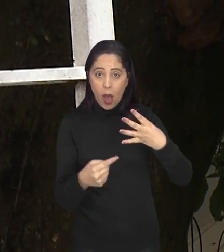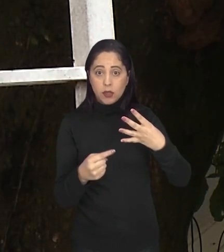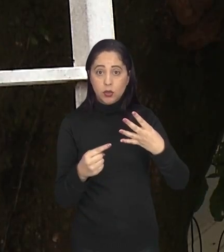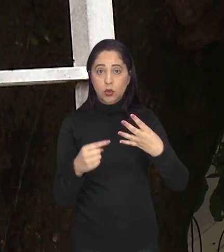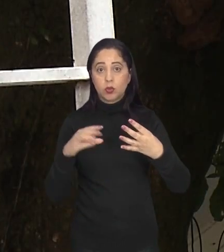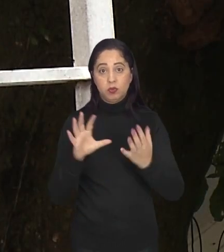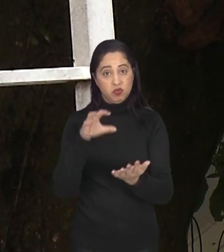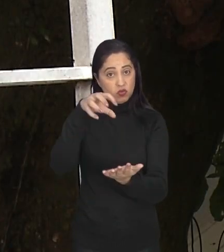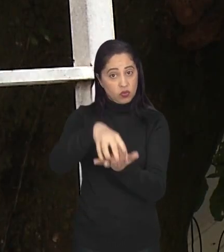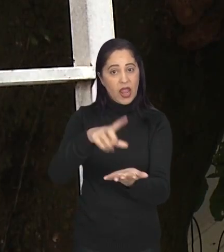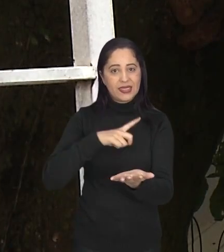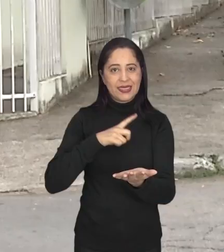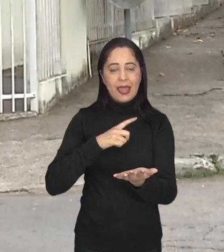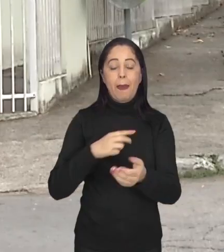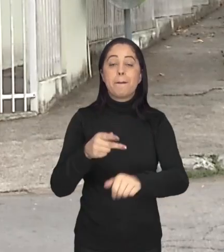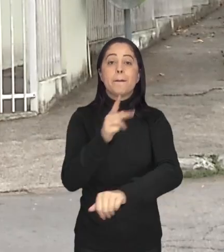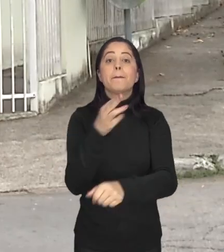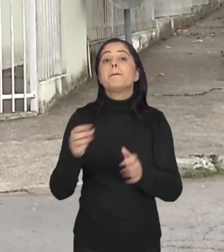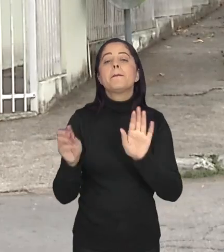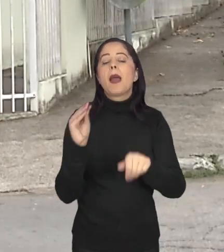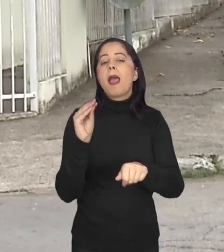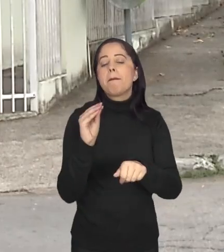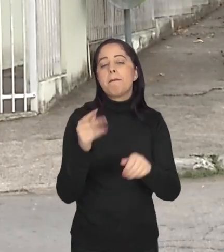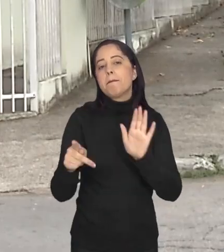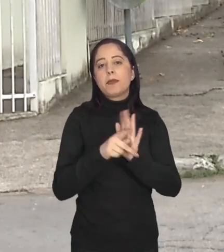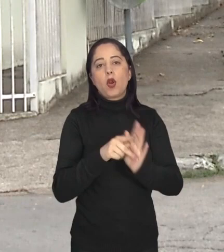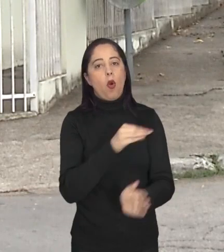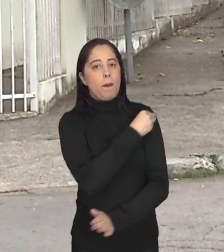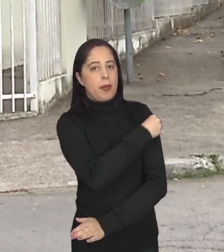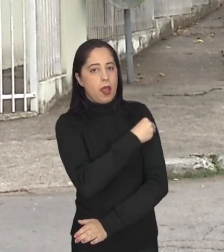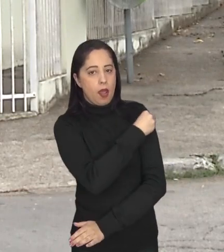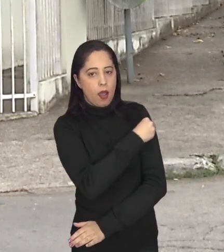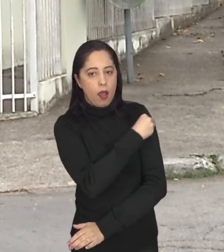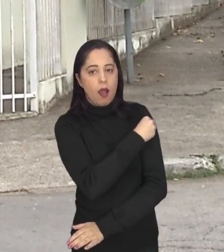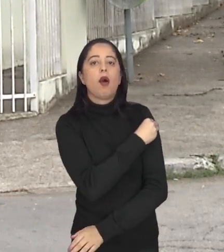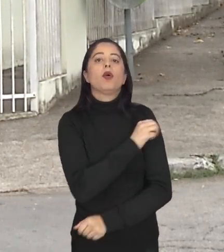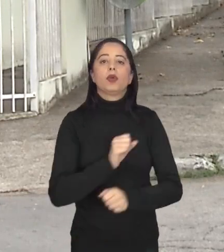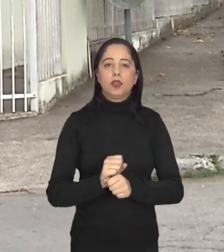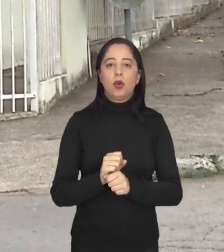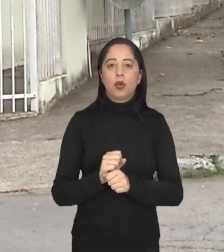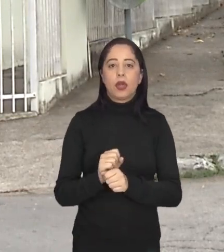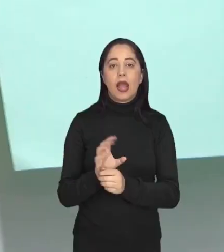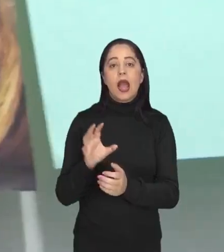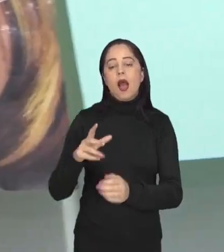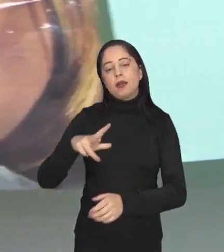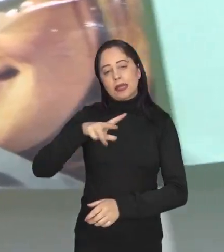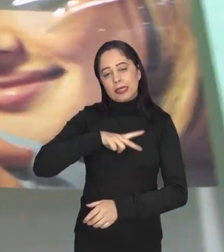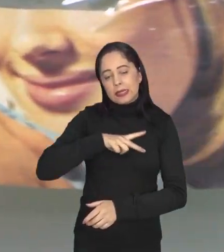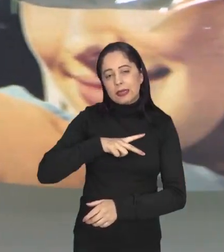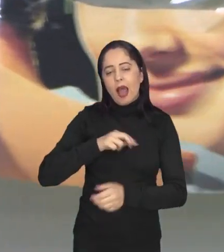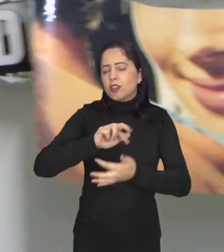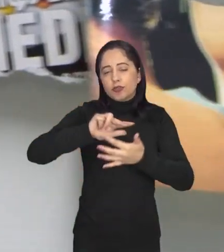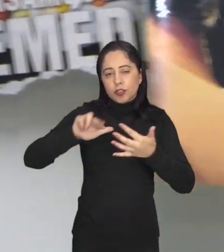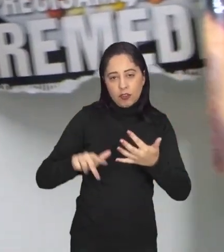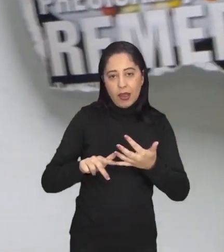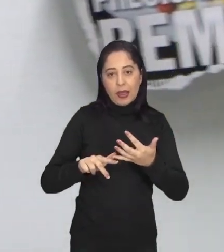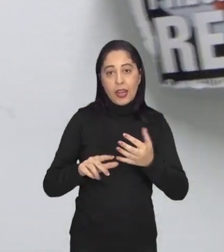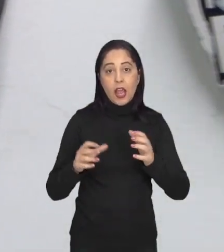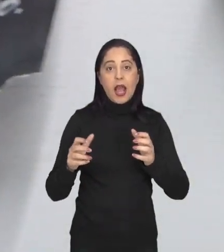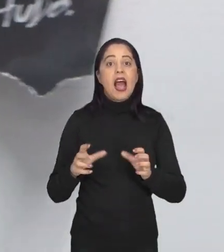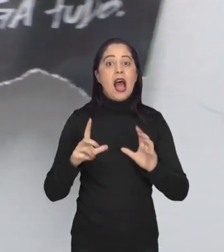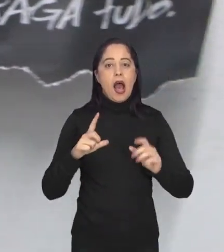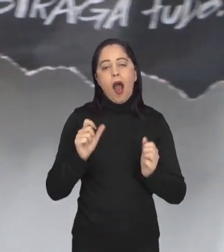4 unidades do CAPS na cidade: a Álcool e Drogas, a Infantil, a Centro-Norte e a Sul. Juntas, elas atendem mais